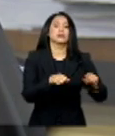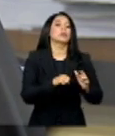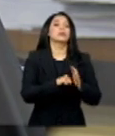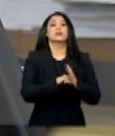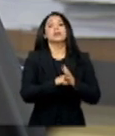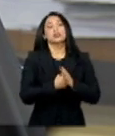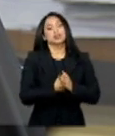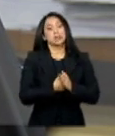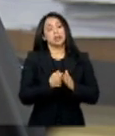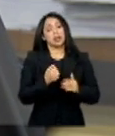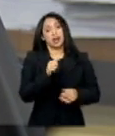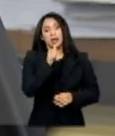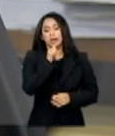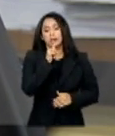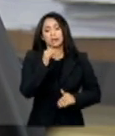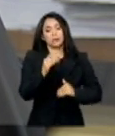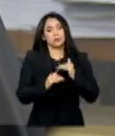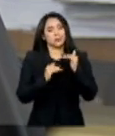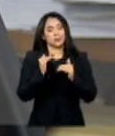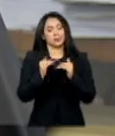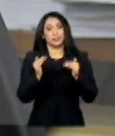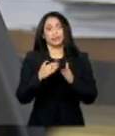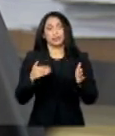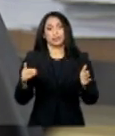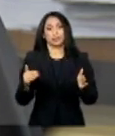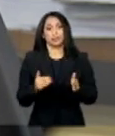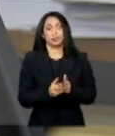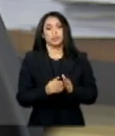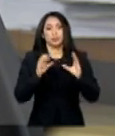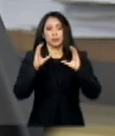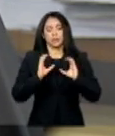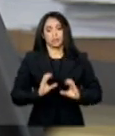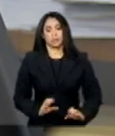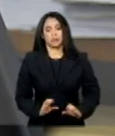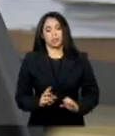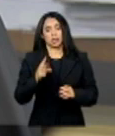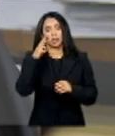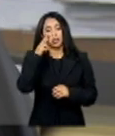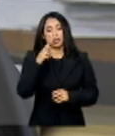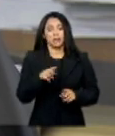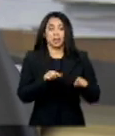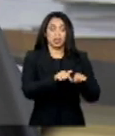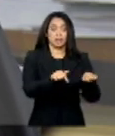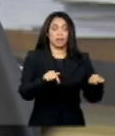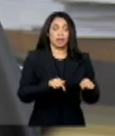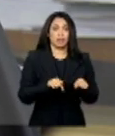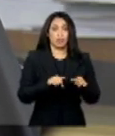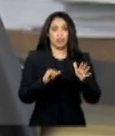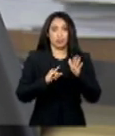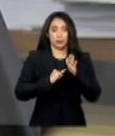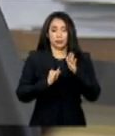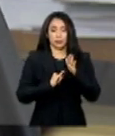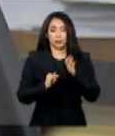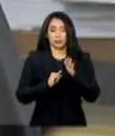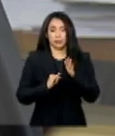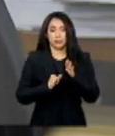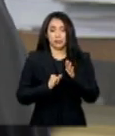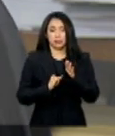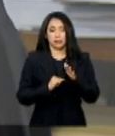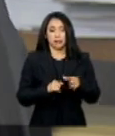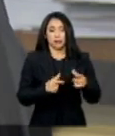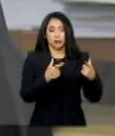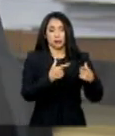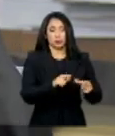desenvolvimento isso sem falar na precária situação das entidades de acolhida a